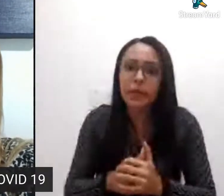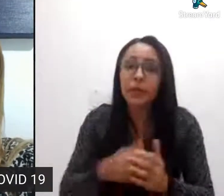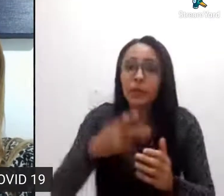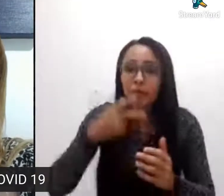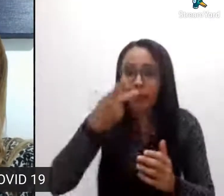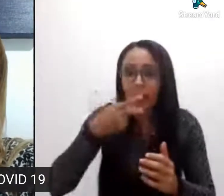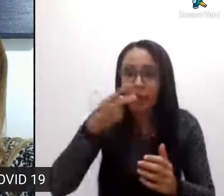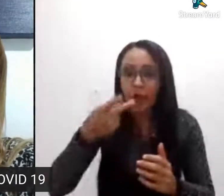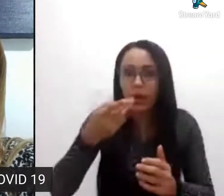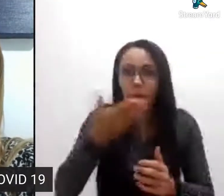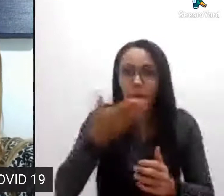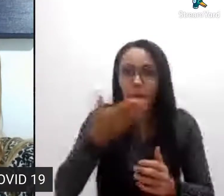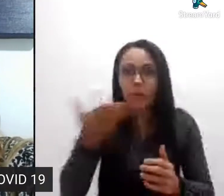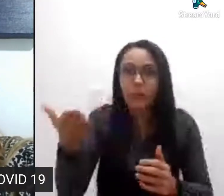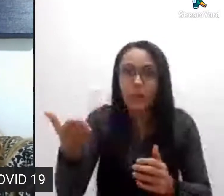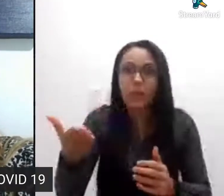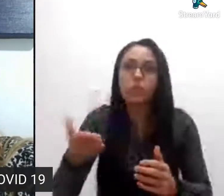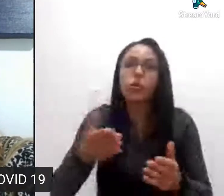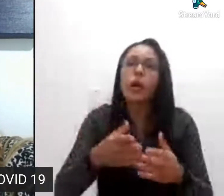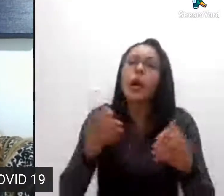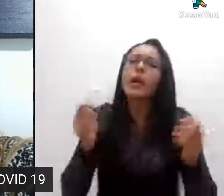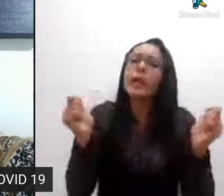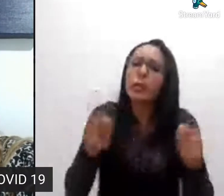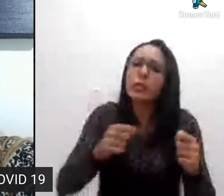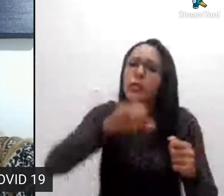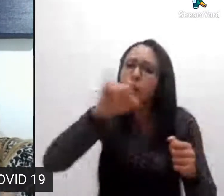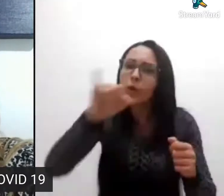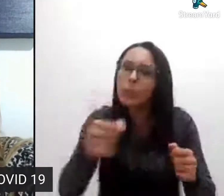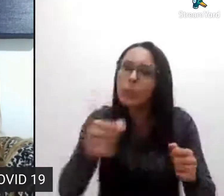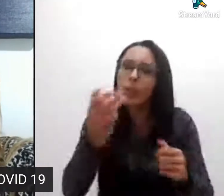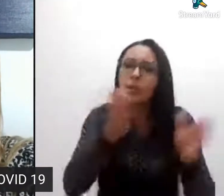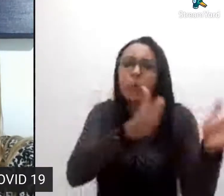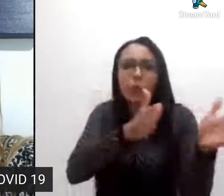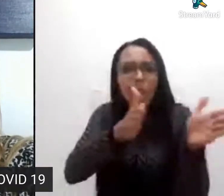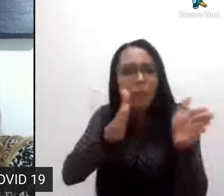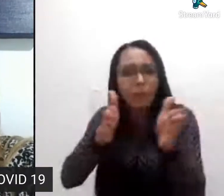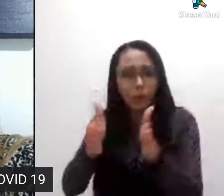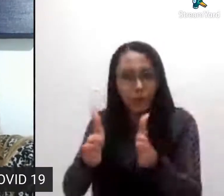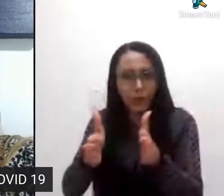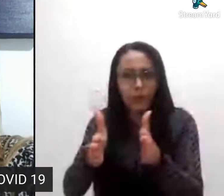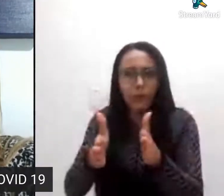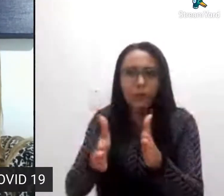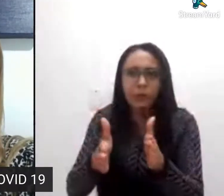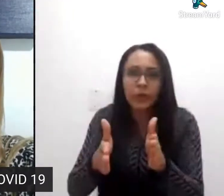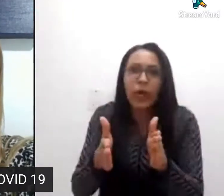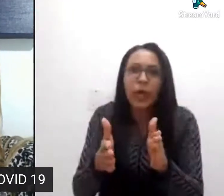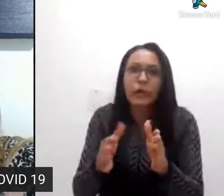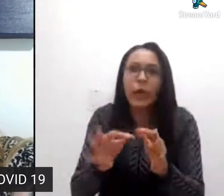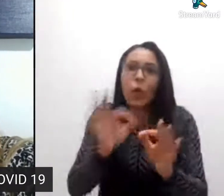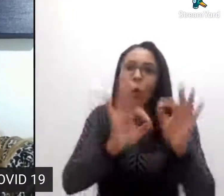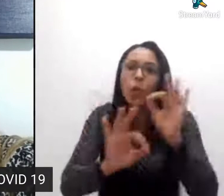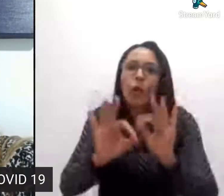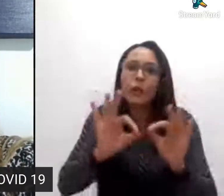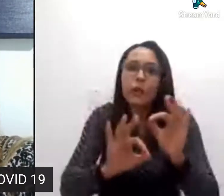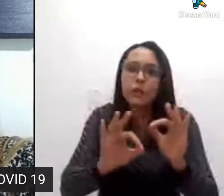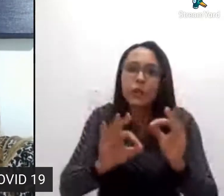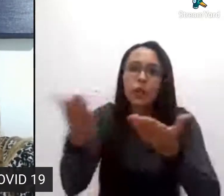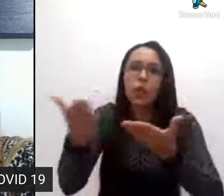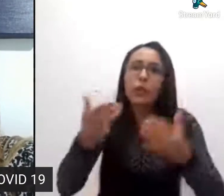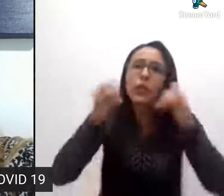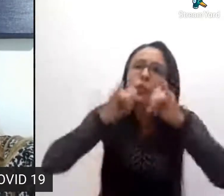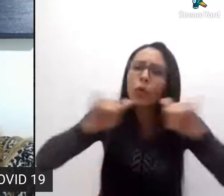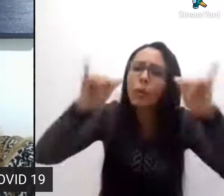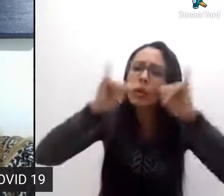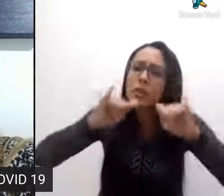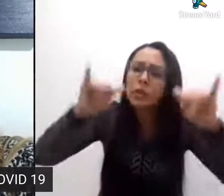gente possa aproveitar esse momento. Essa é uma forma de acolhê-los, trazendo informações, trazendo